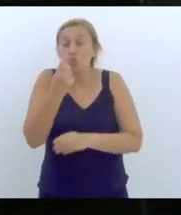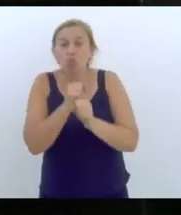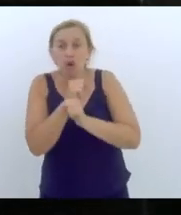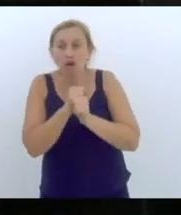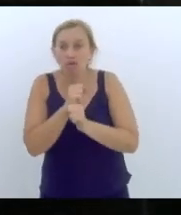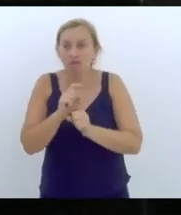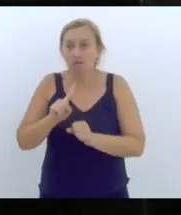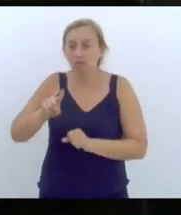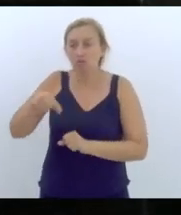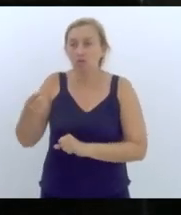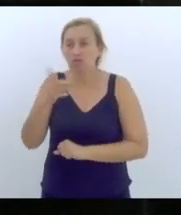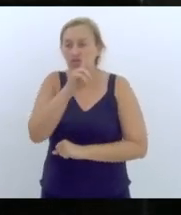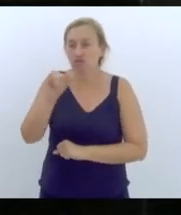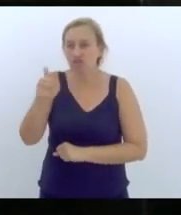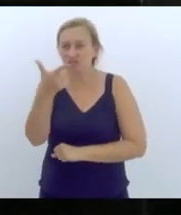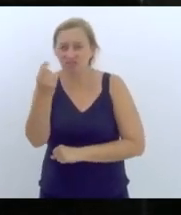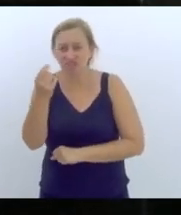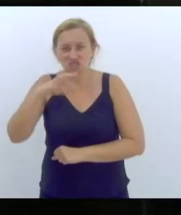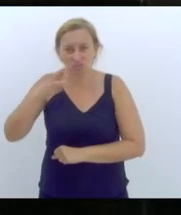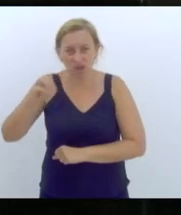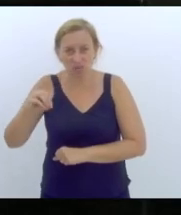no próximo dia 20 de março,